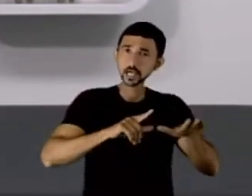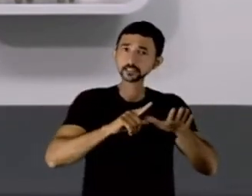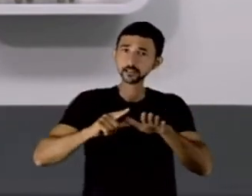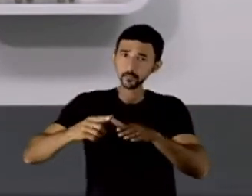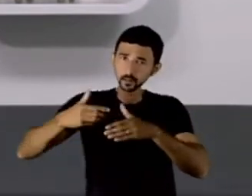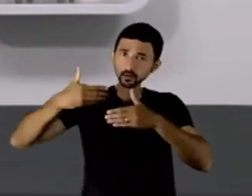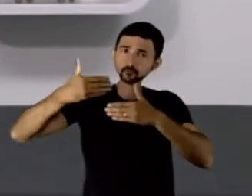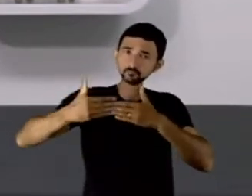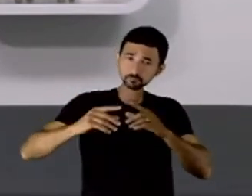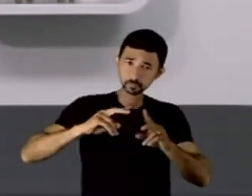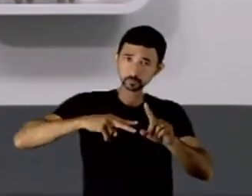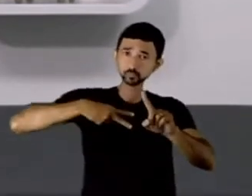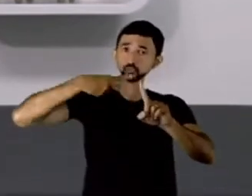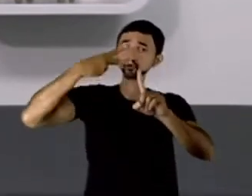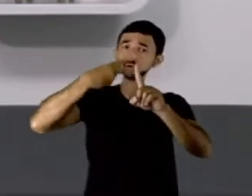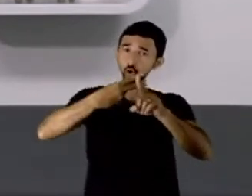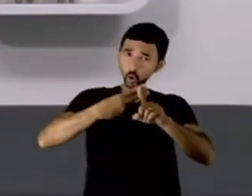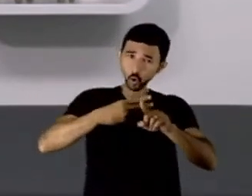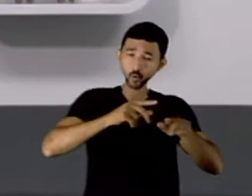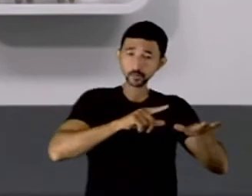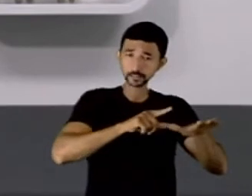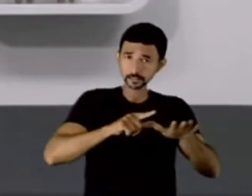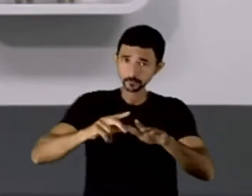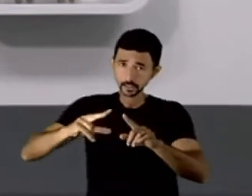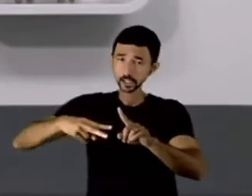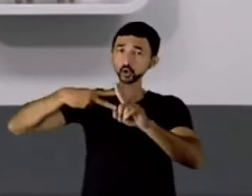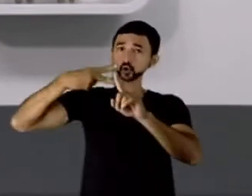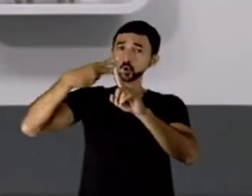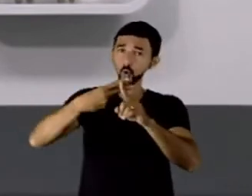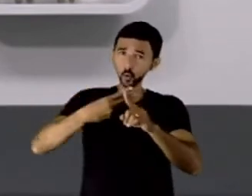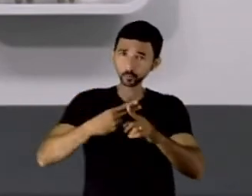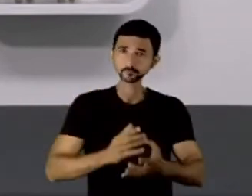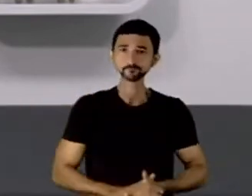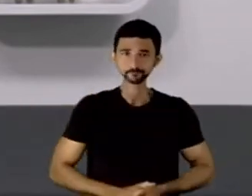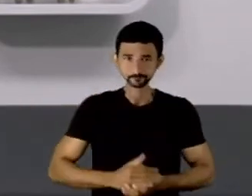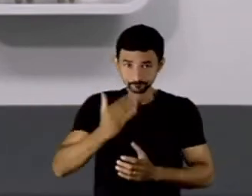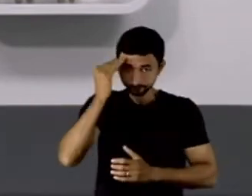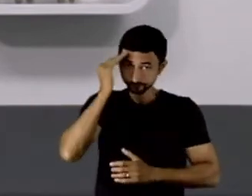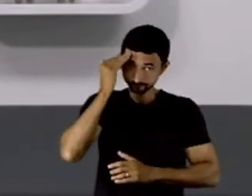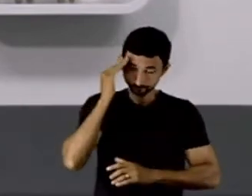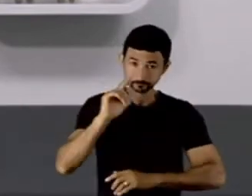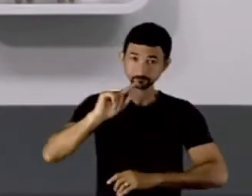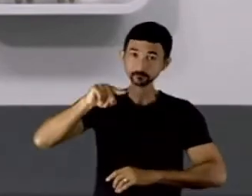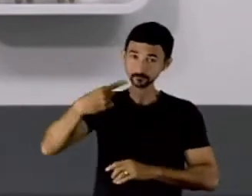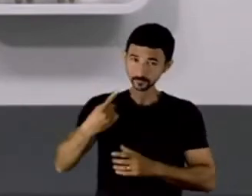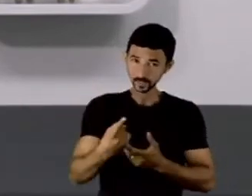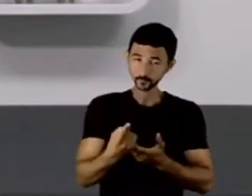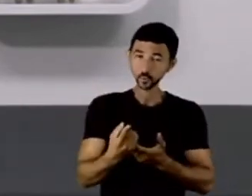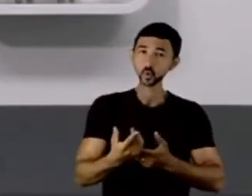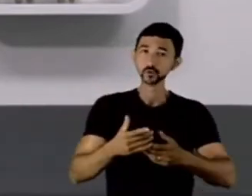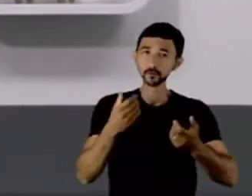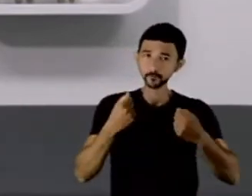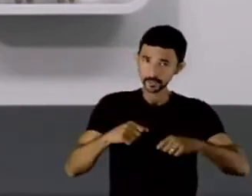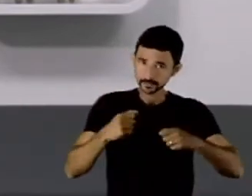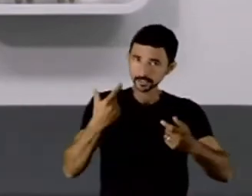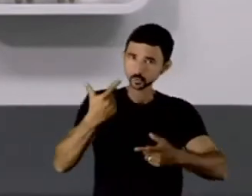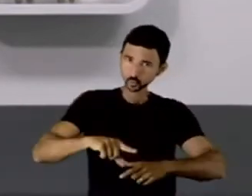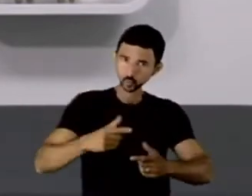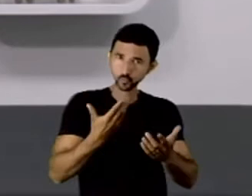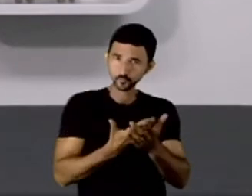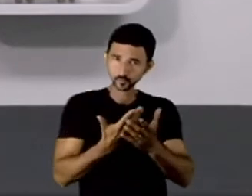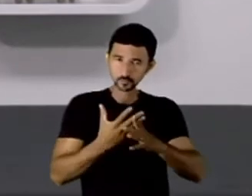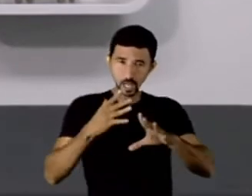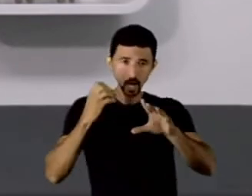semana dobra a quantidade de voltas. Guarda isso, porque daqui a pouco a gente vai precisar fazer